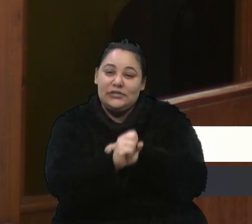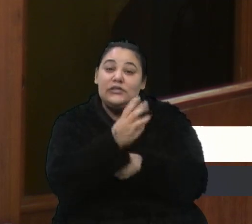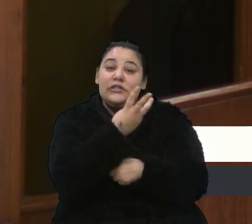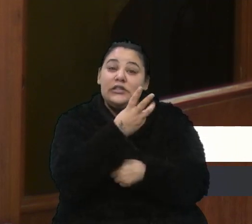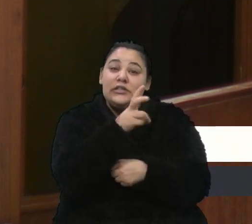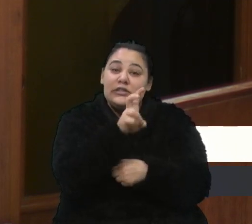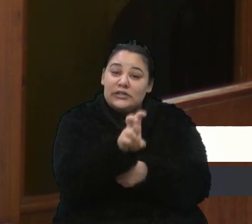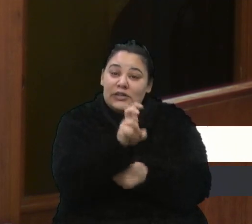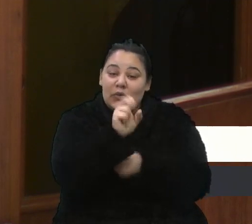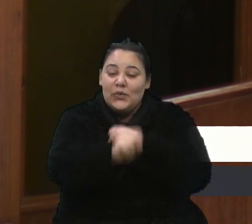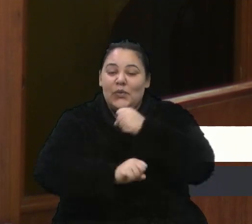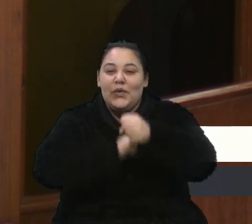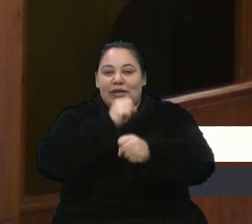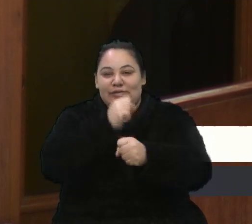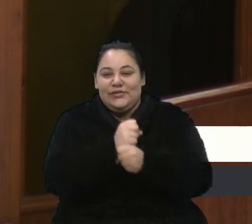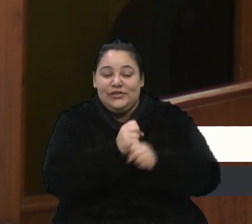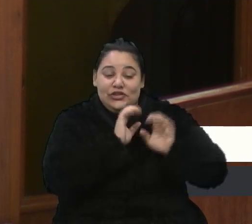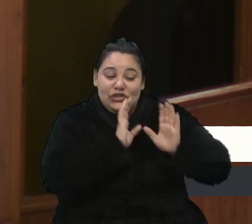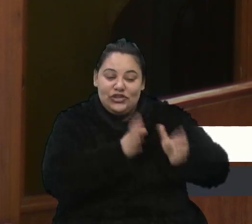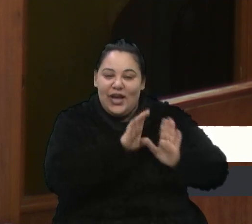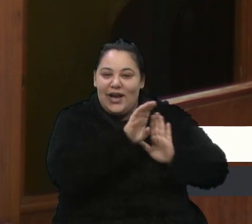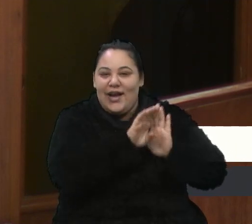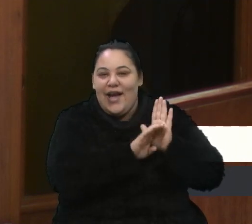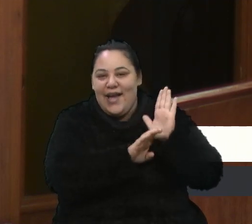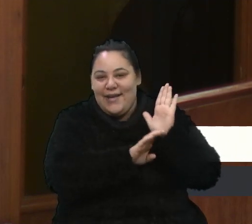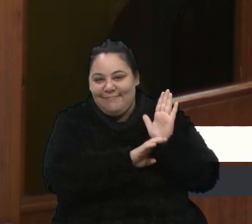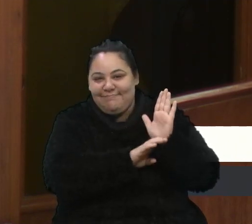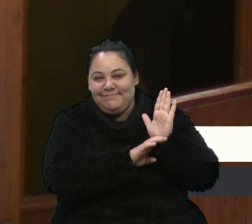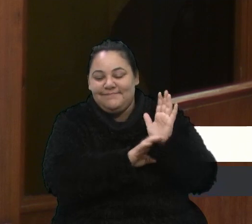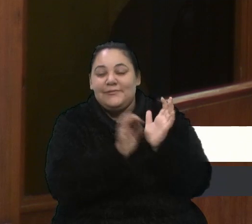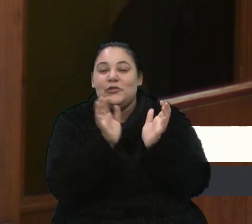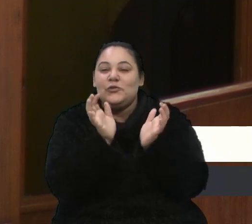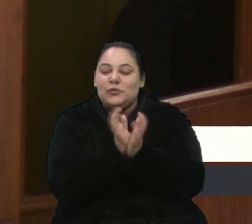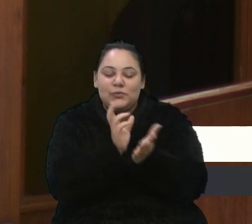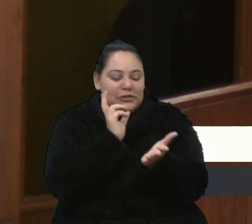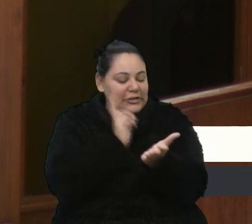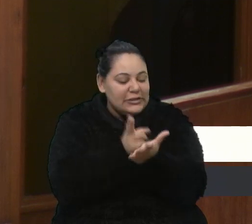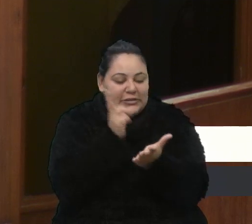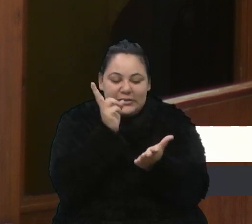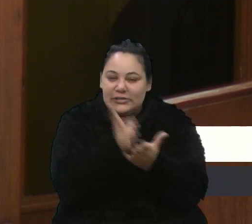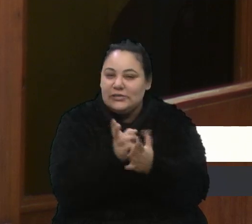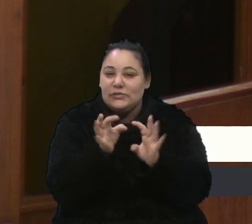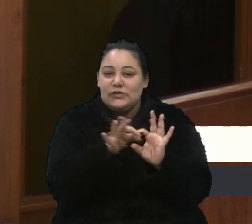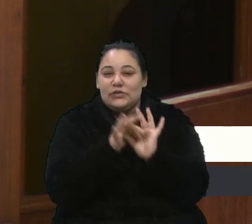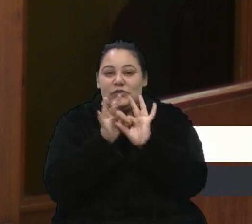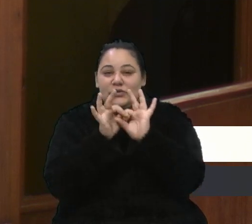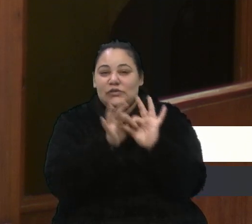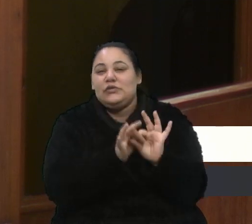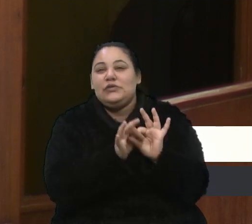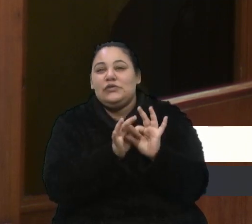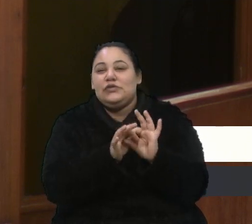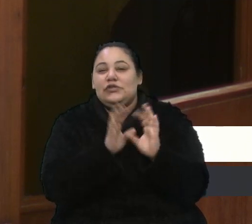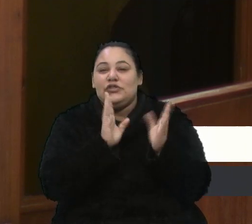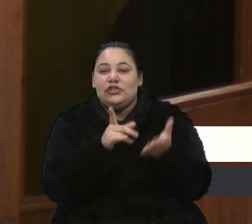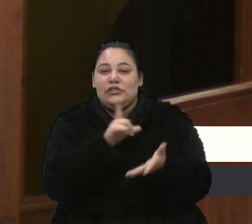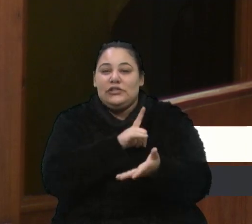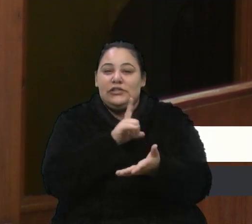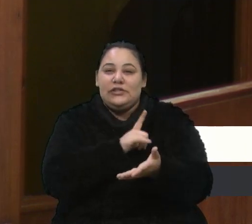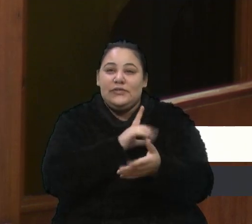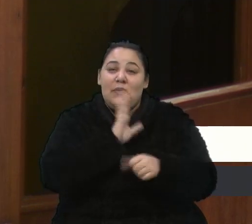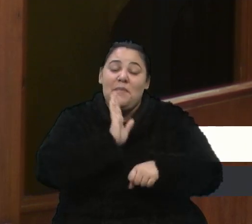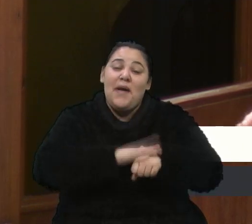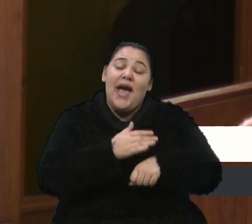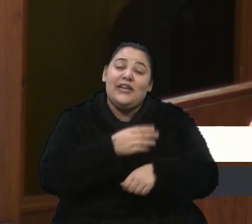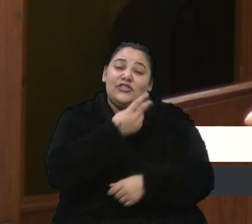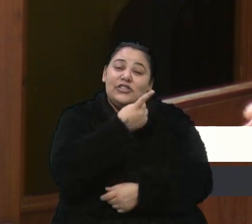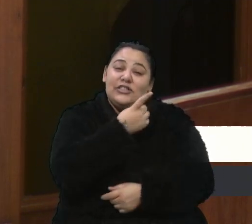35 anos que vocês estão. Um grupo que continuou sempre unido. Já passou mais de 100 bailarinos, mais